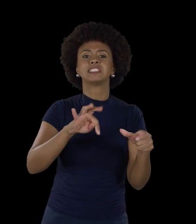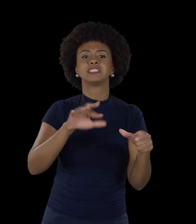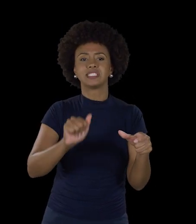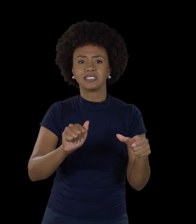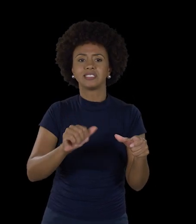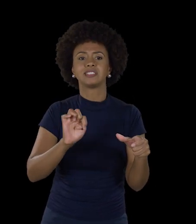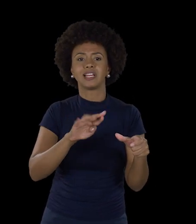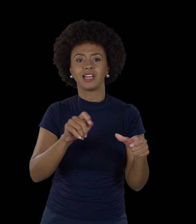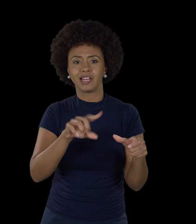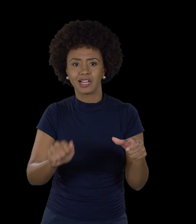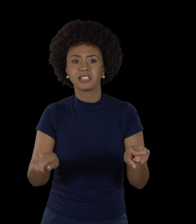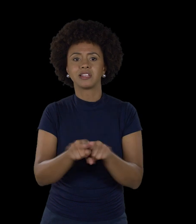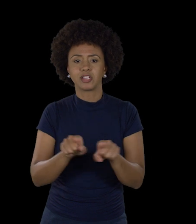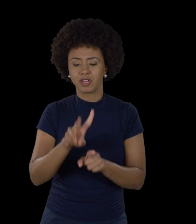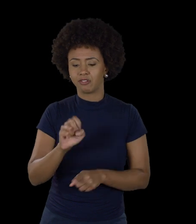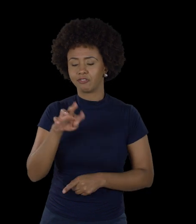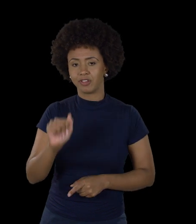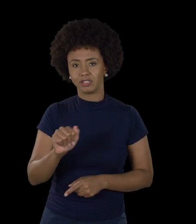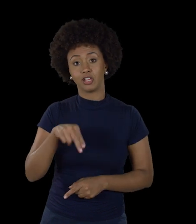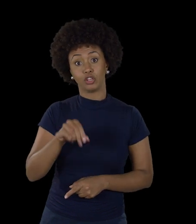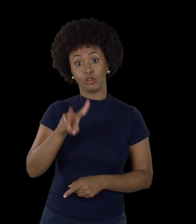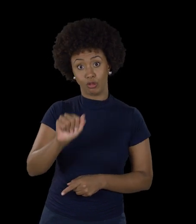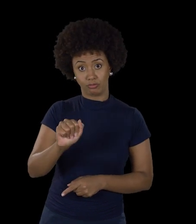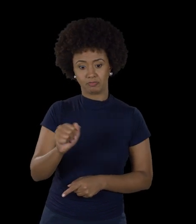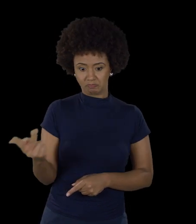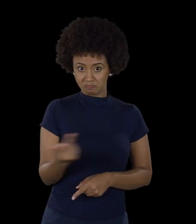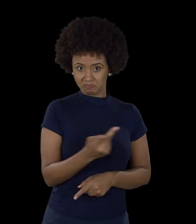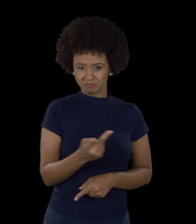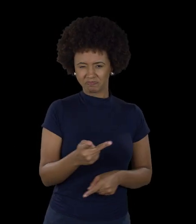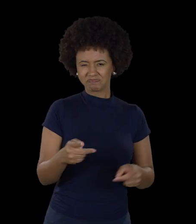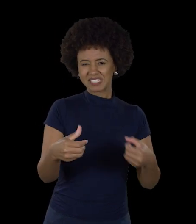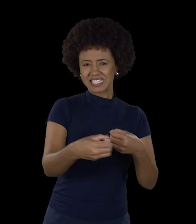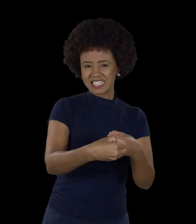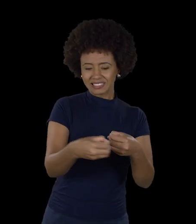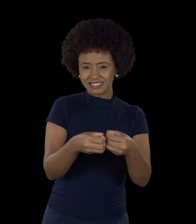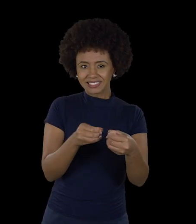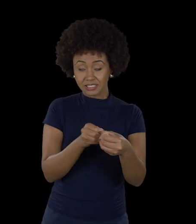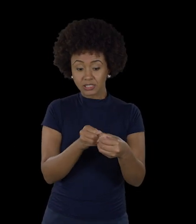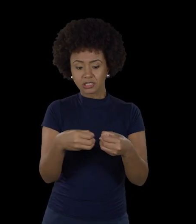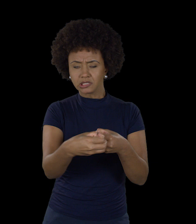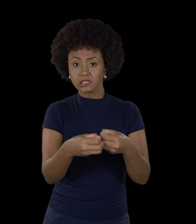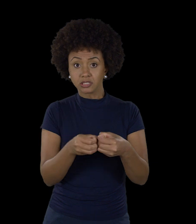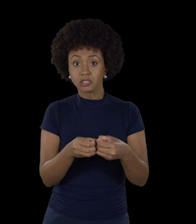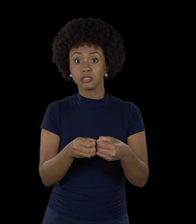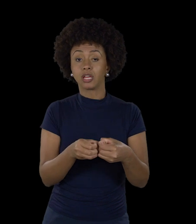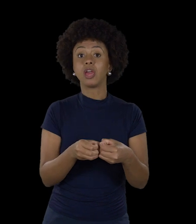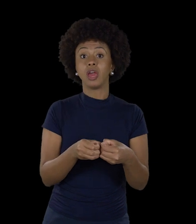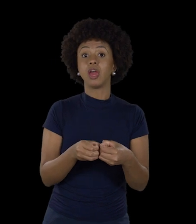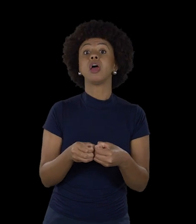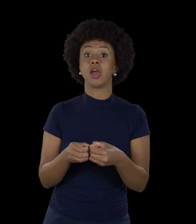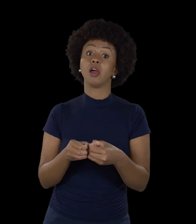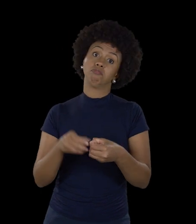Imigrante, os 2 principais núcleos do estado. Vizinhos à Venda Nova, mesmo que em menor número, muitos